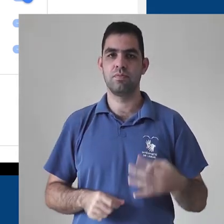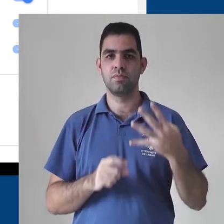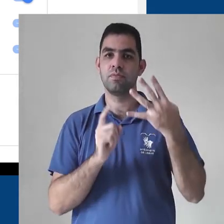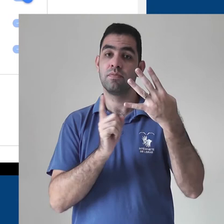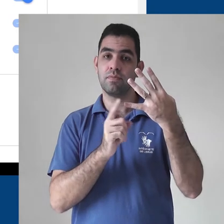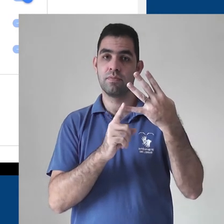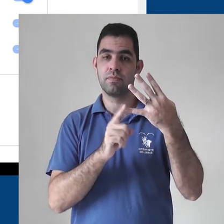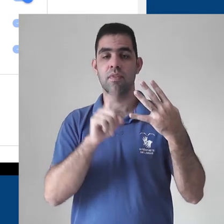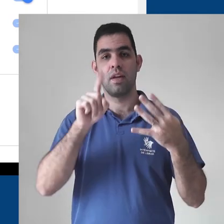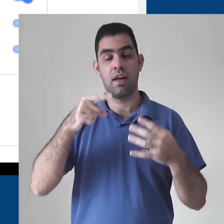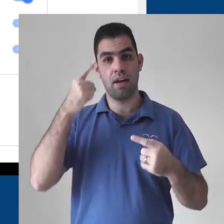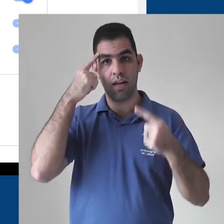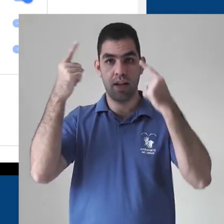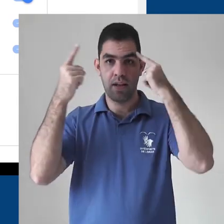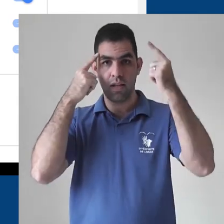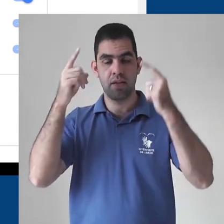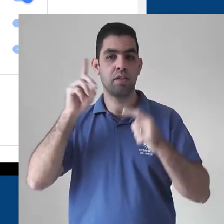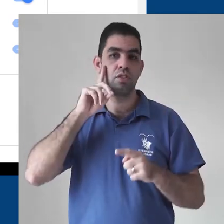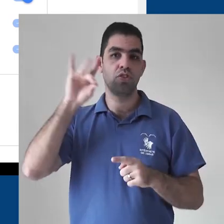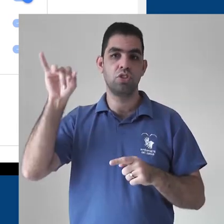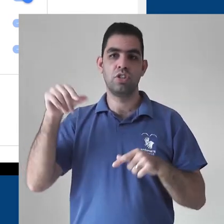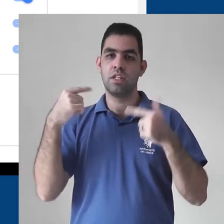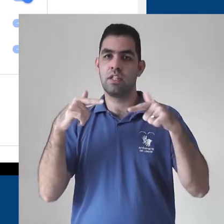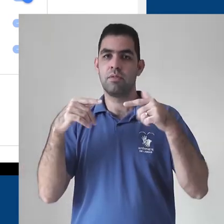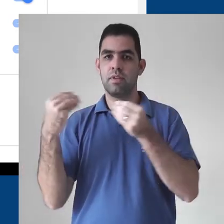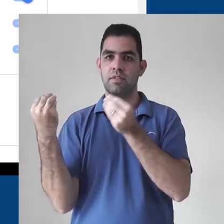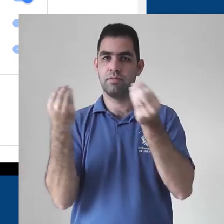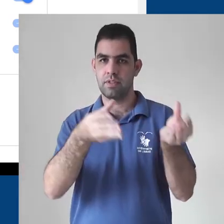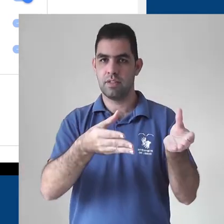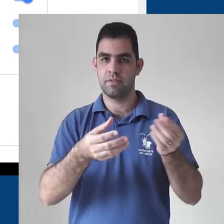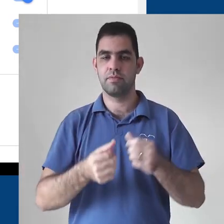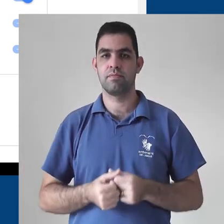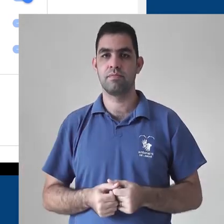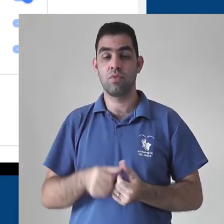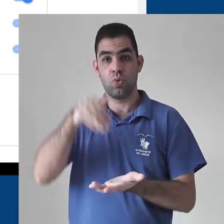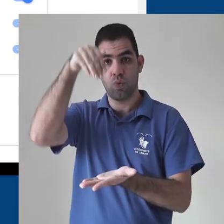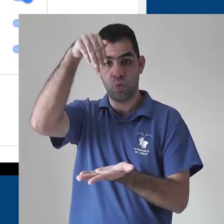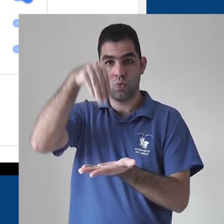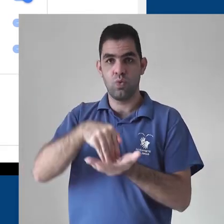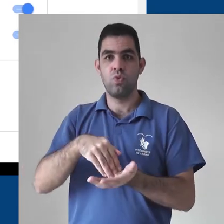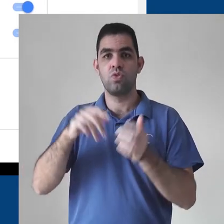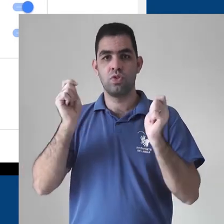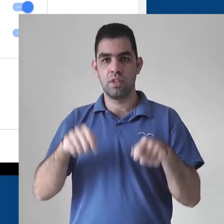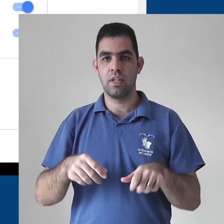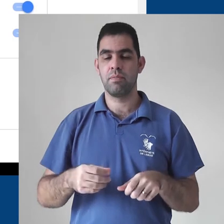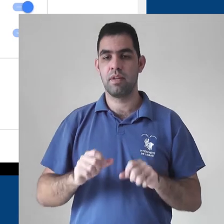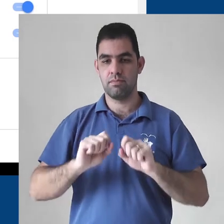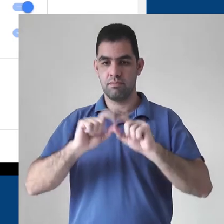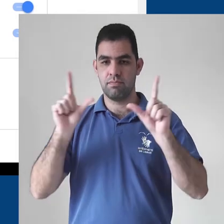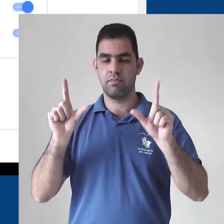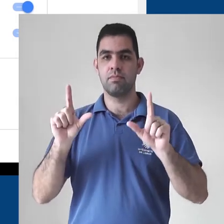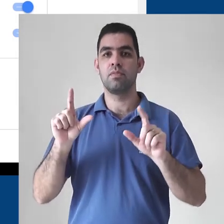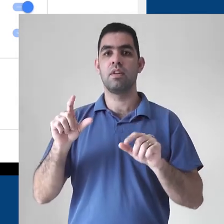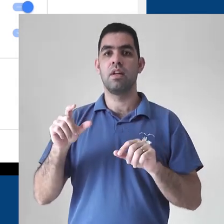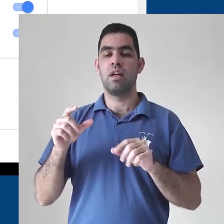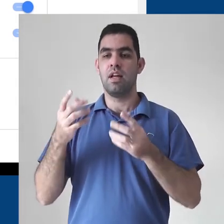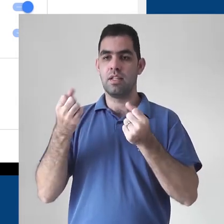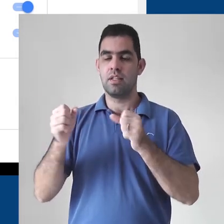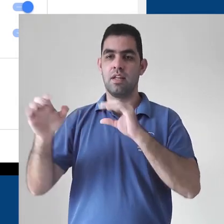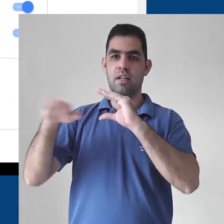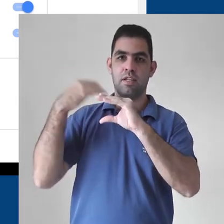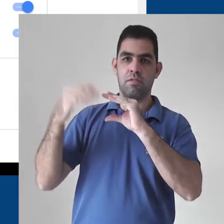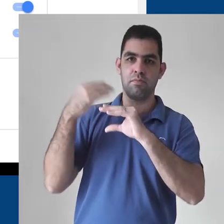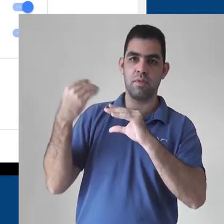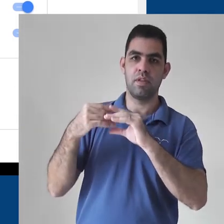e a última lembretes da data de entrega dos seus trabalhos por último você consegue ativar ou desativar